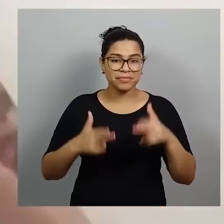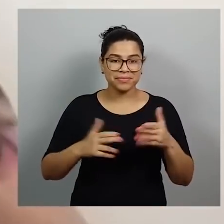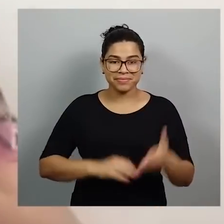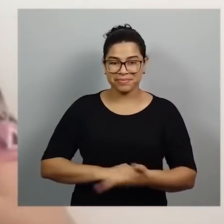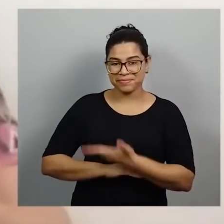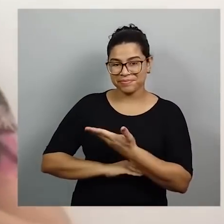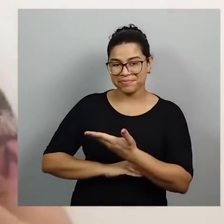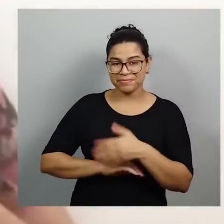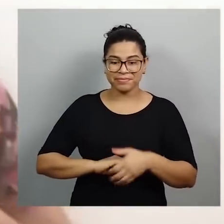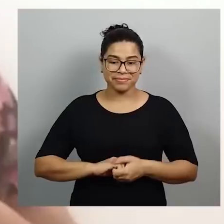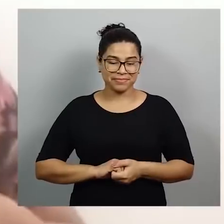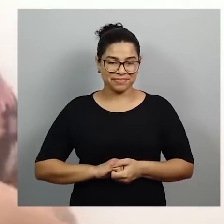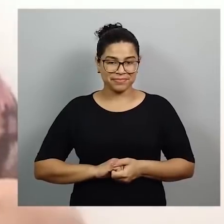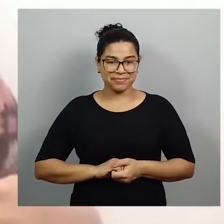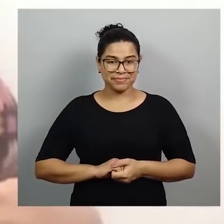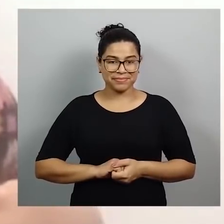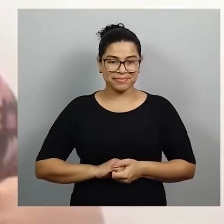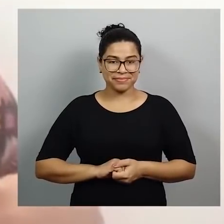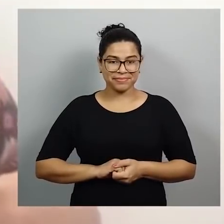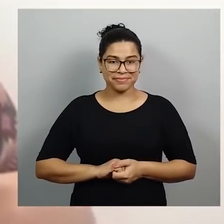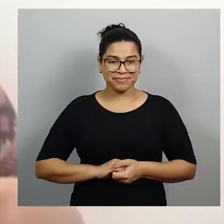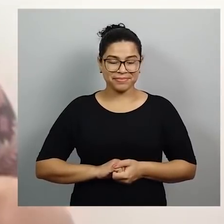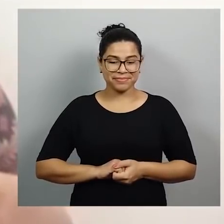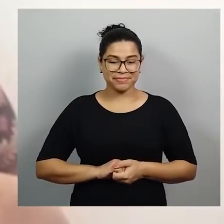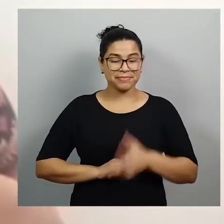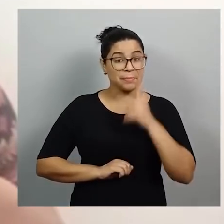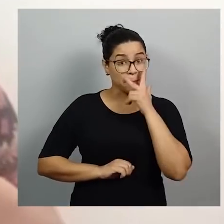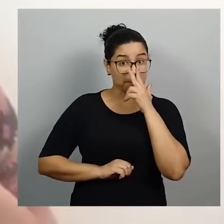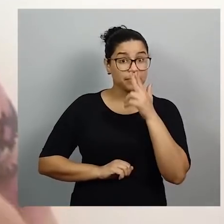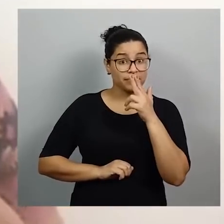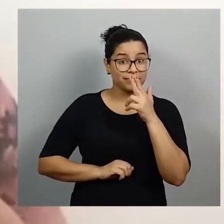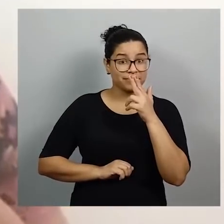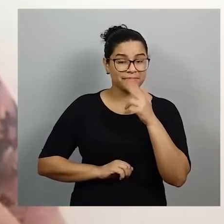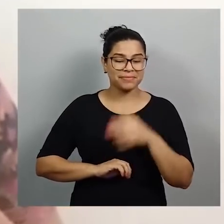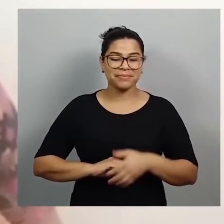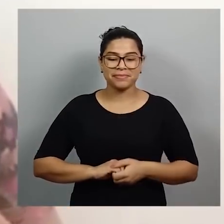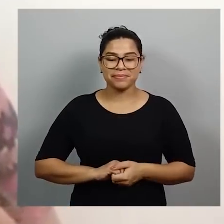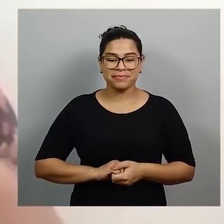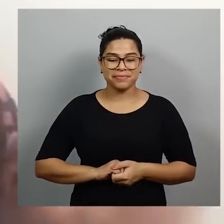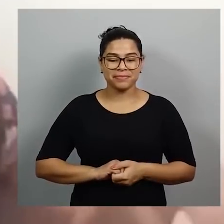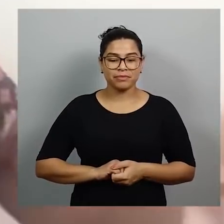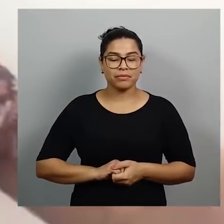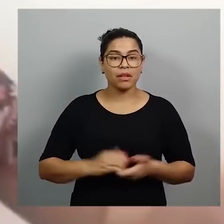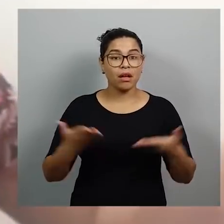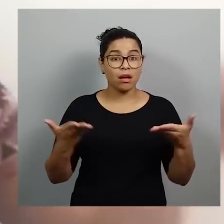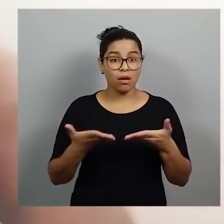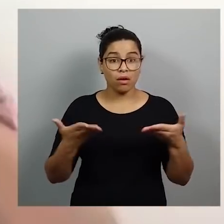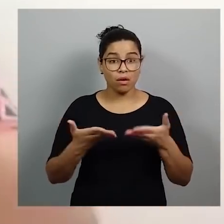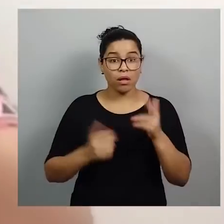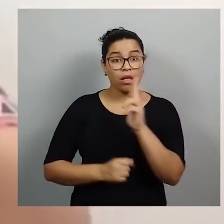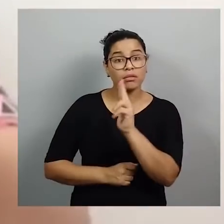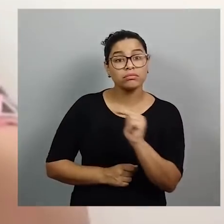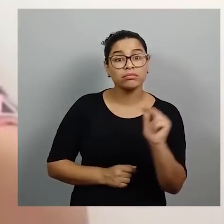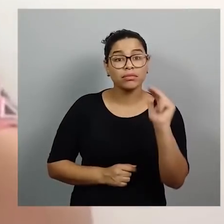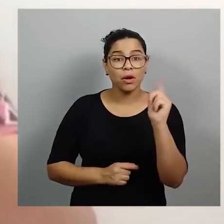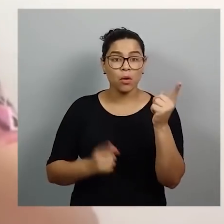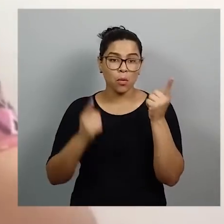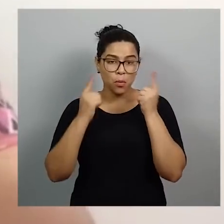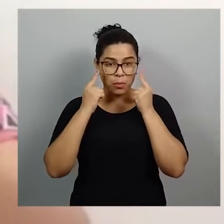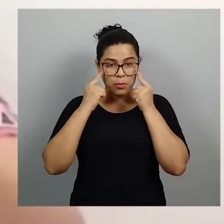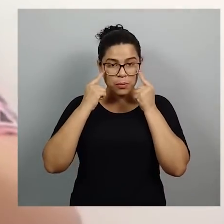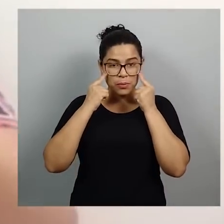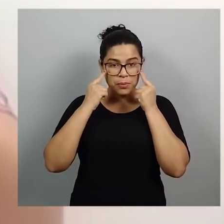Ficará então quase como este, parecido. Vamos desenhar a área